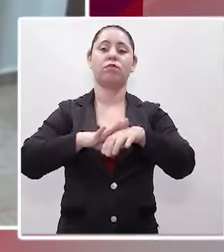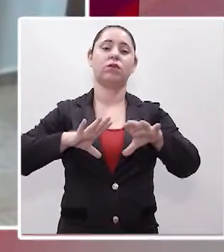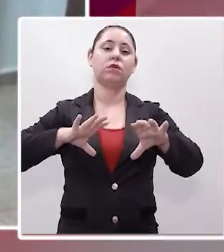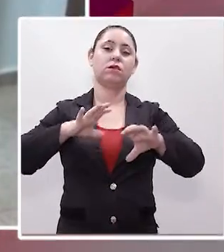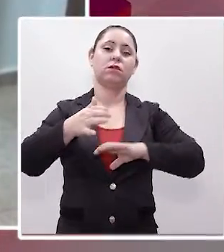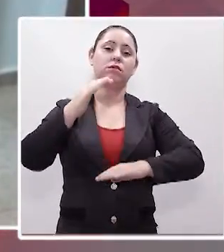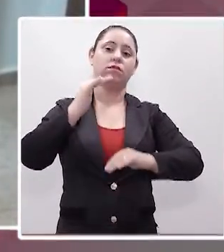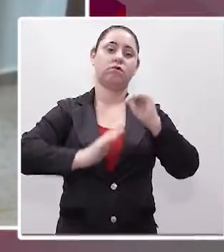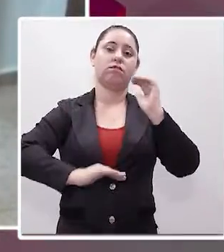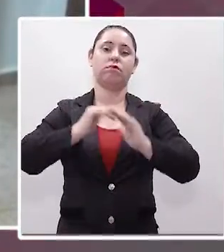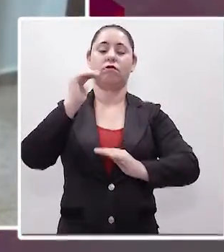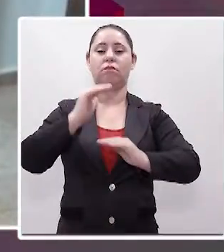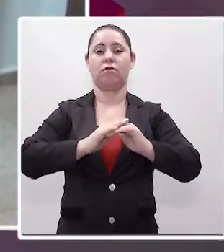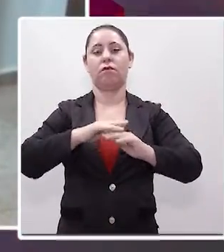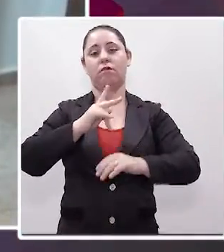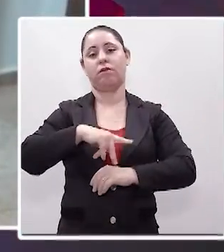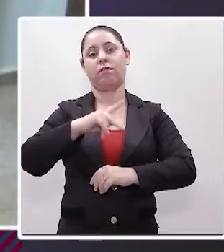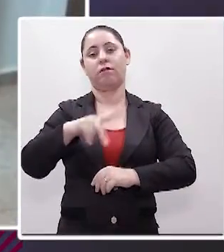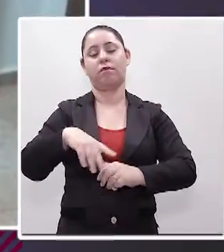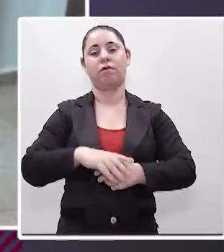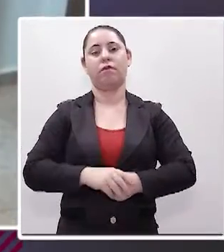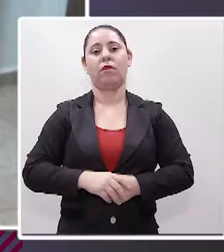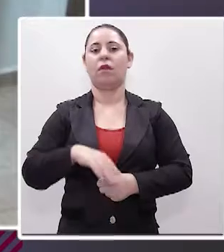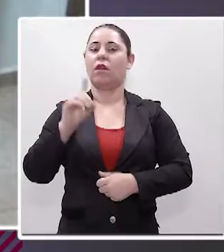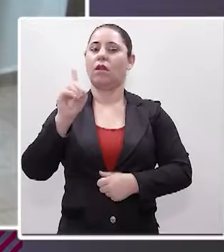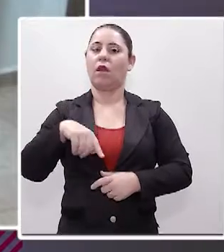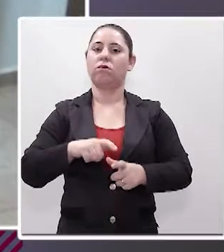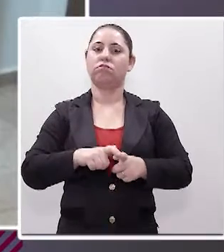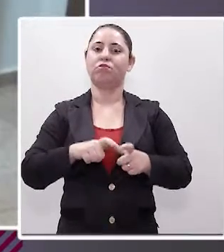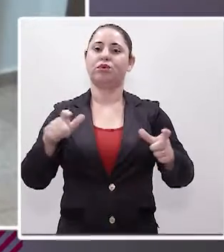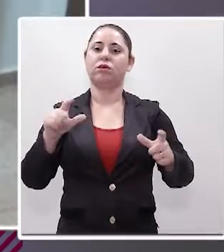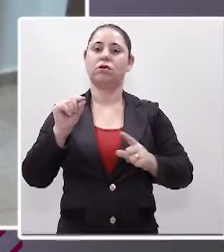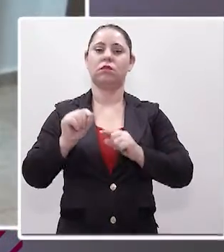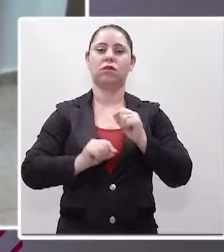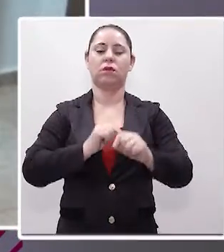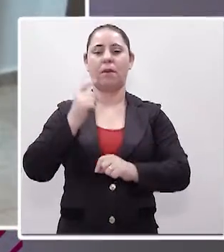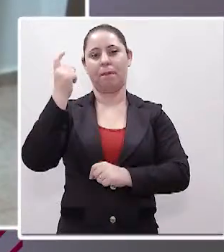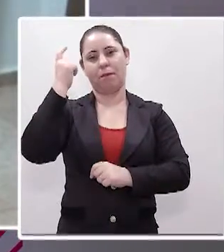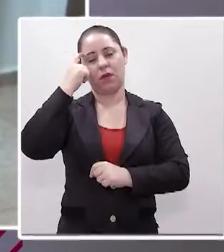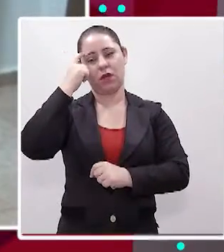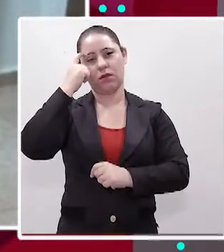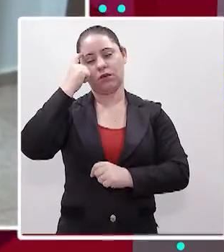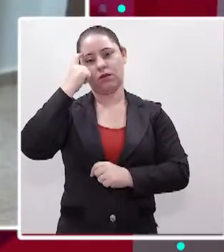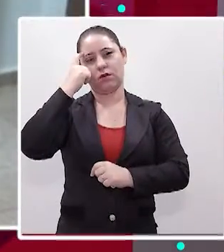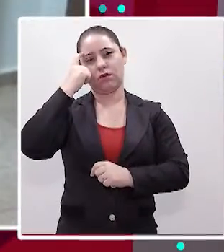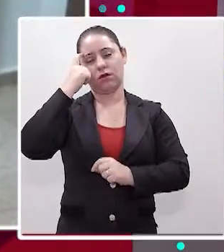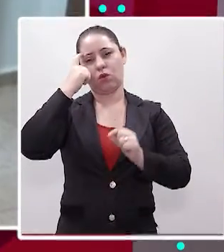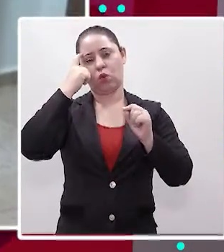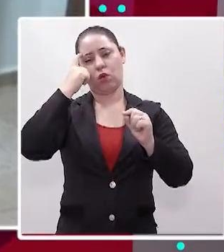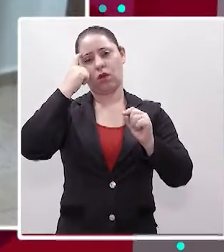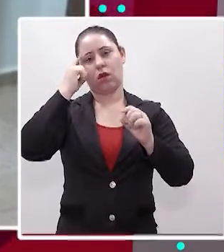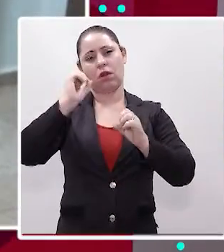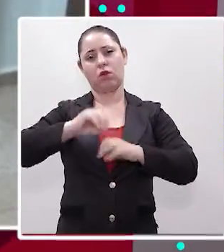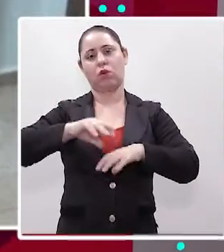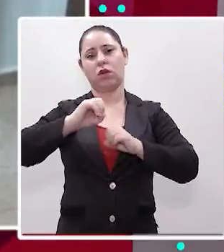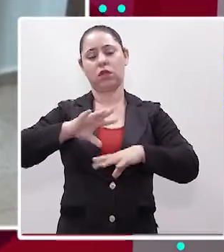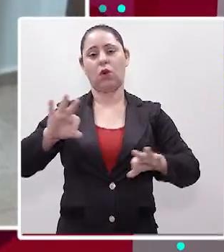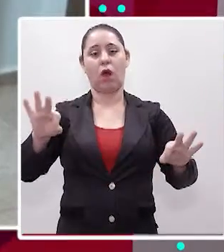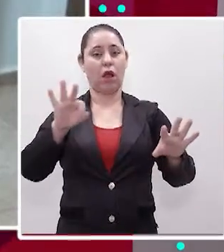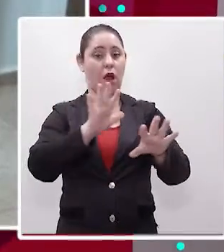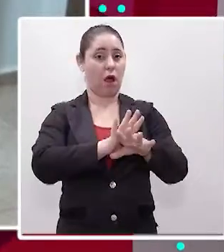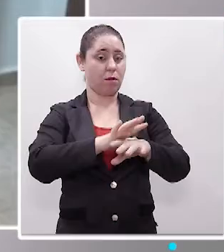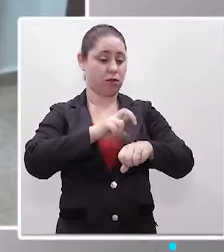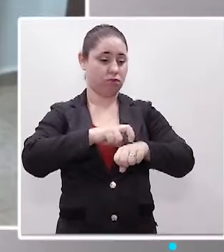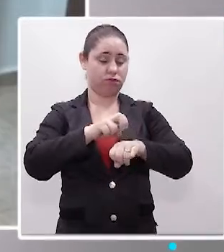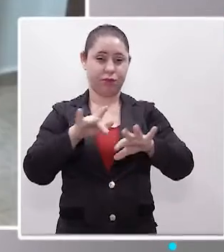da formação de professores, né? Eu acho que esse é o nosso grande gargalo, pensando aí numa